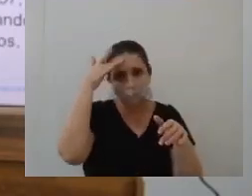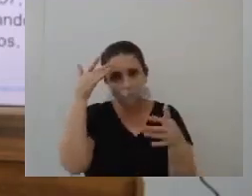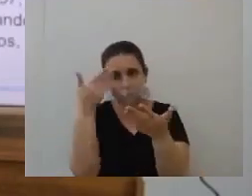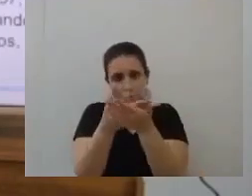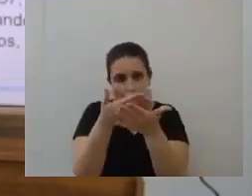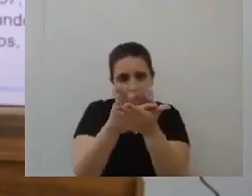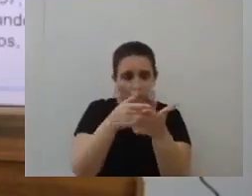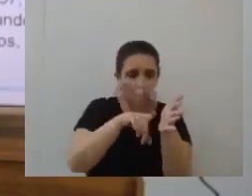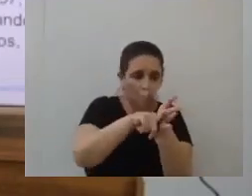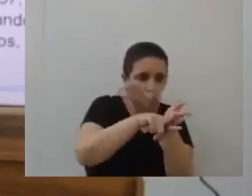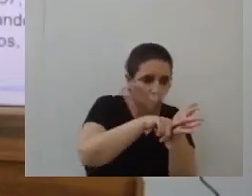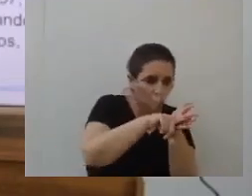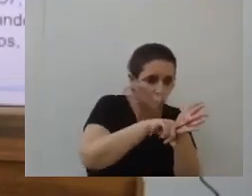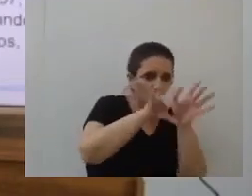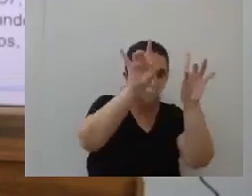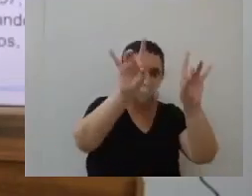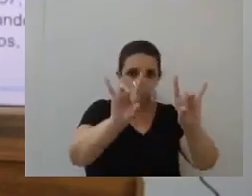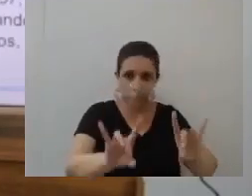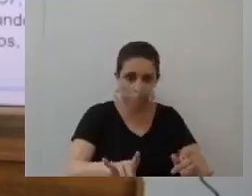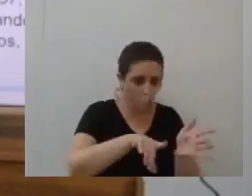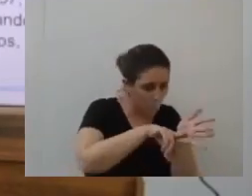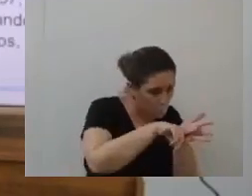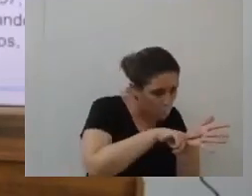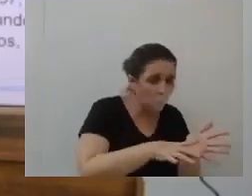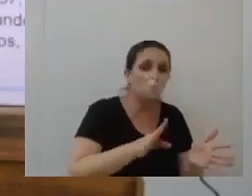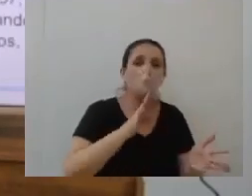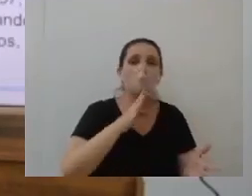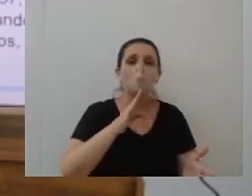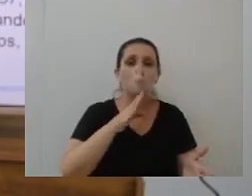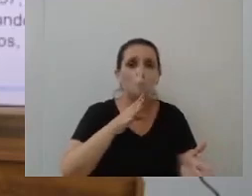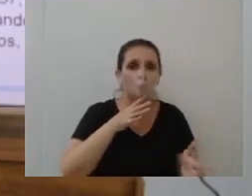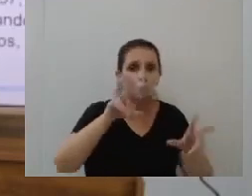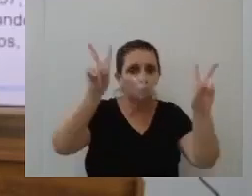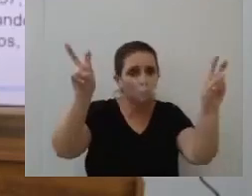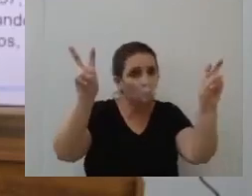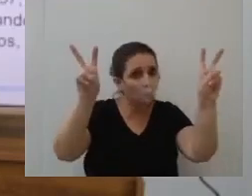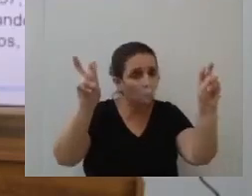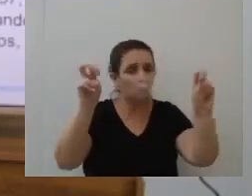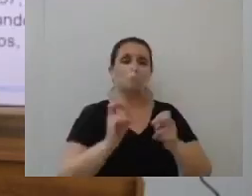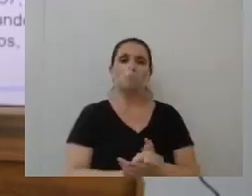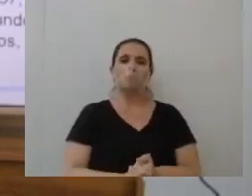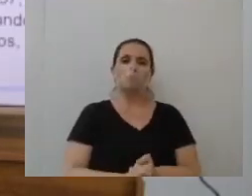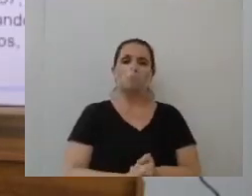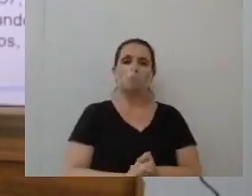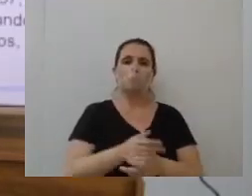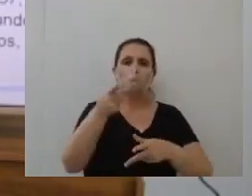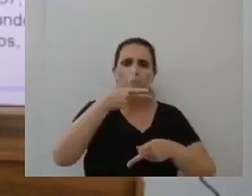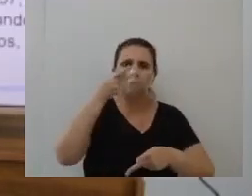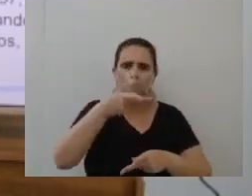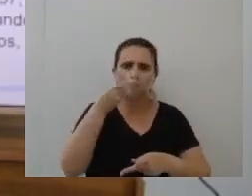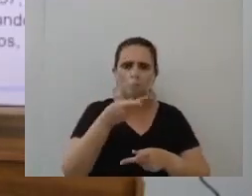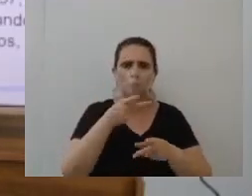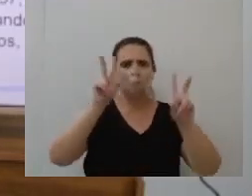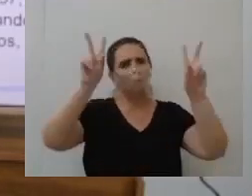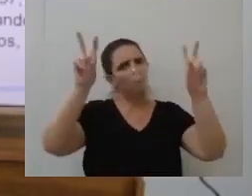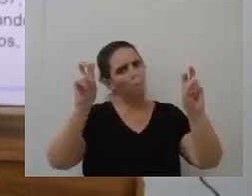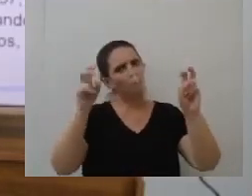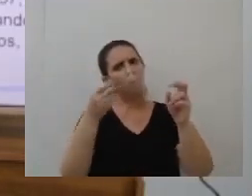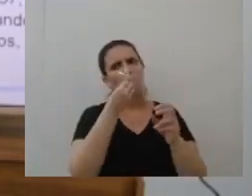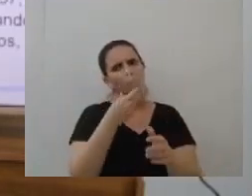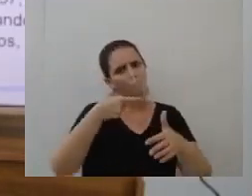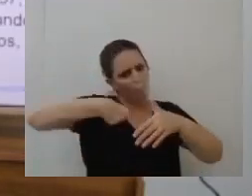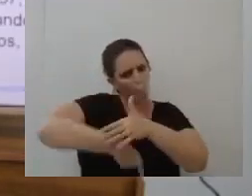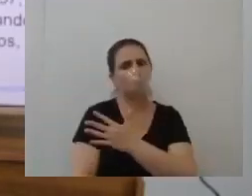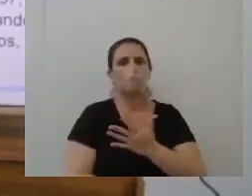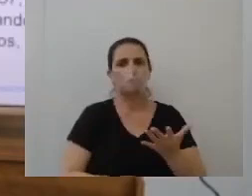eles procuram especialistas que conheçam bem do assunto para que eles possam falar sobre determinado tema.